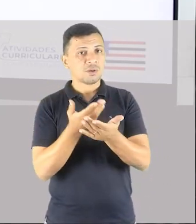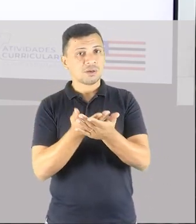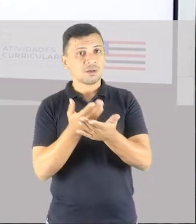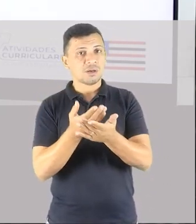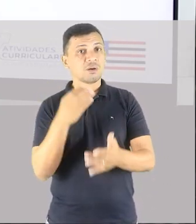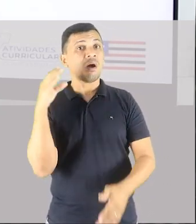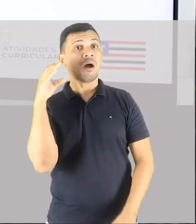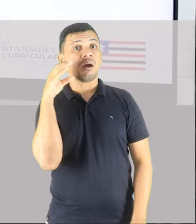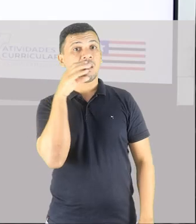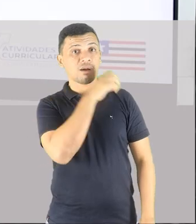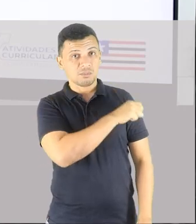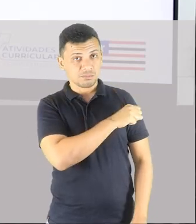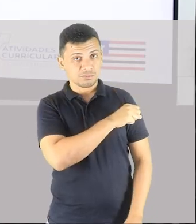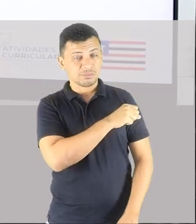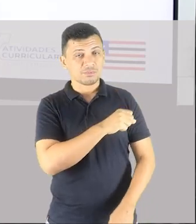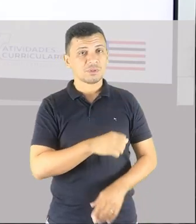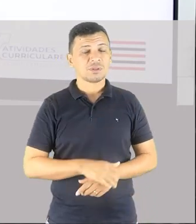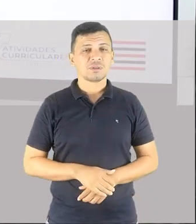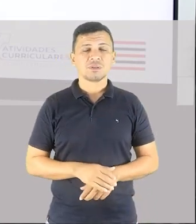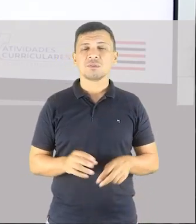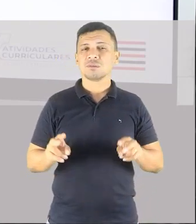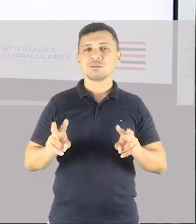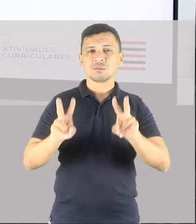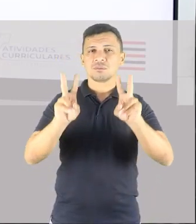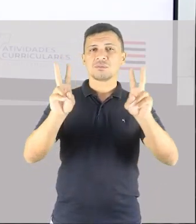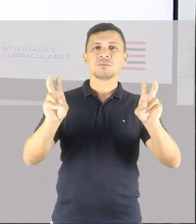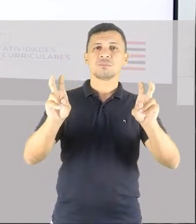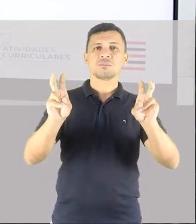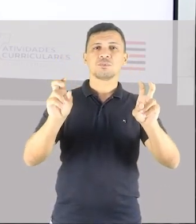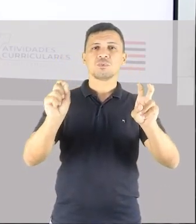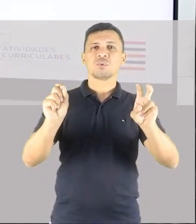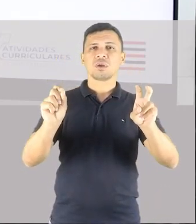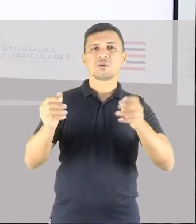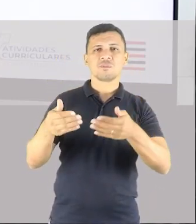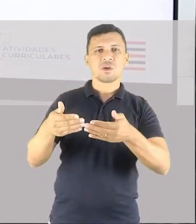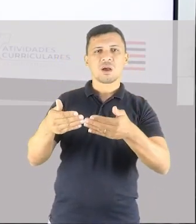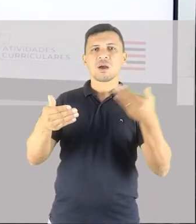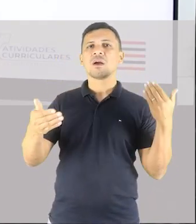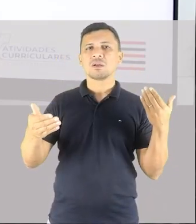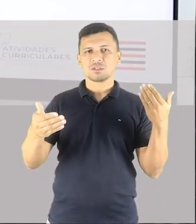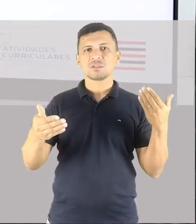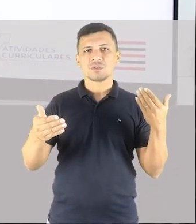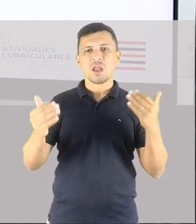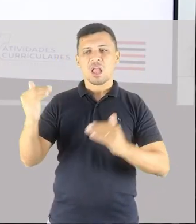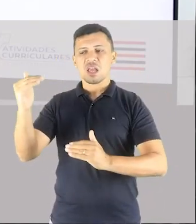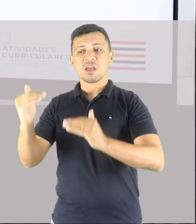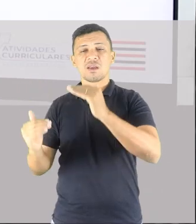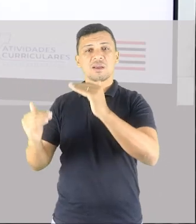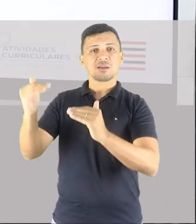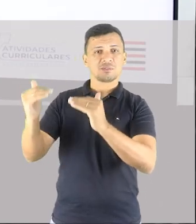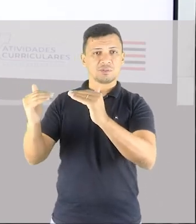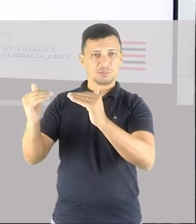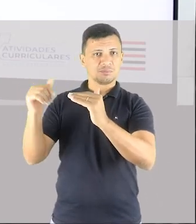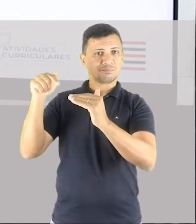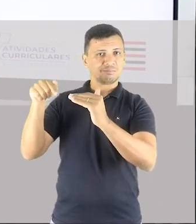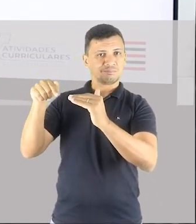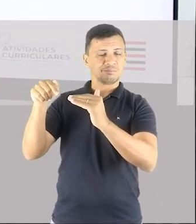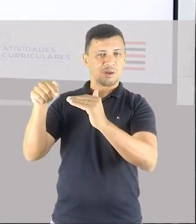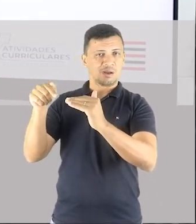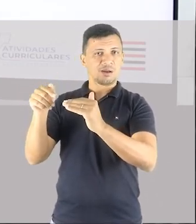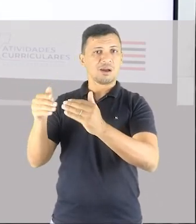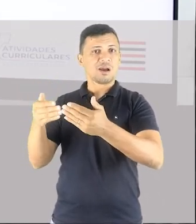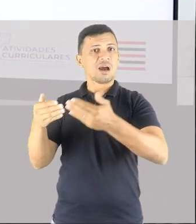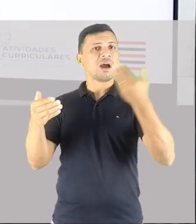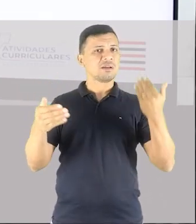eu vou falar sobre um assunto que fica antes de equilíbrio de corpo extenso, tá? Uma